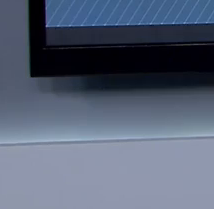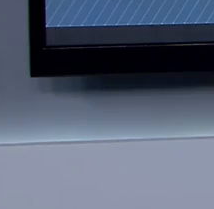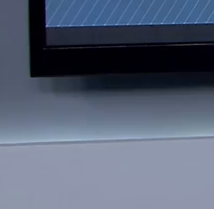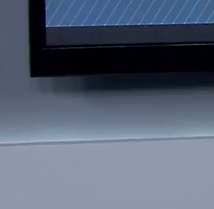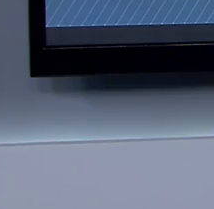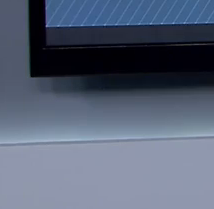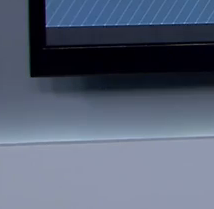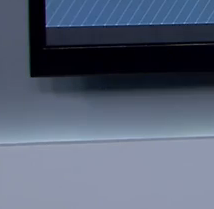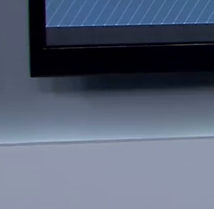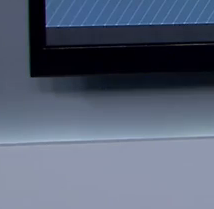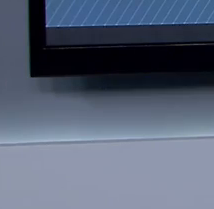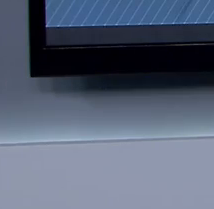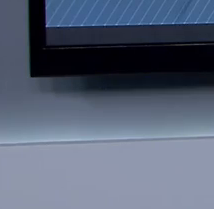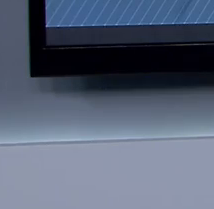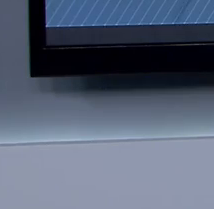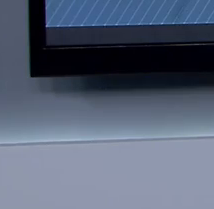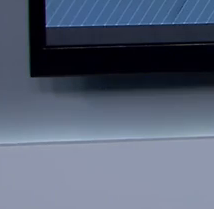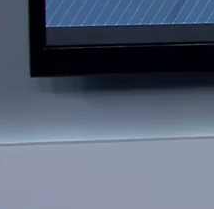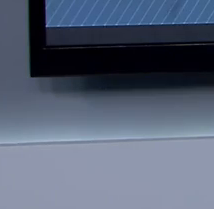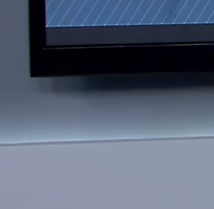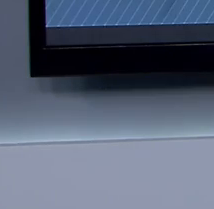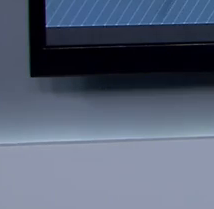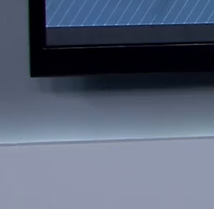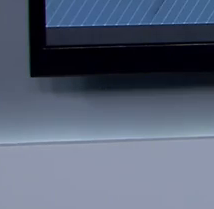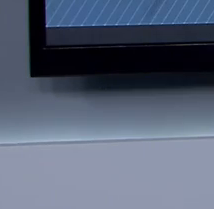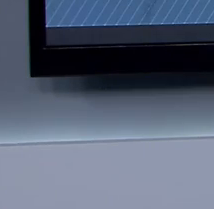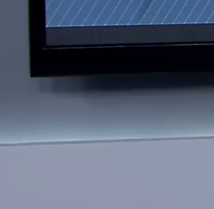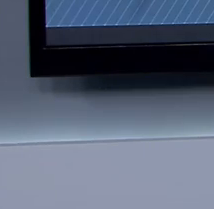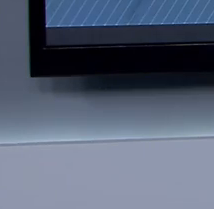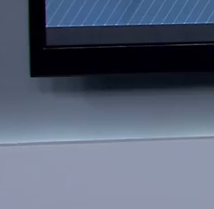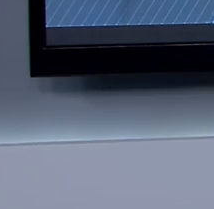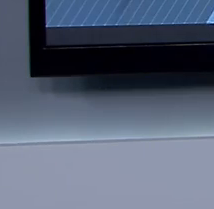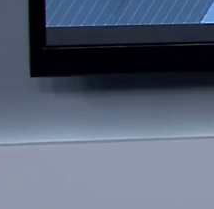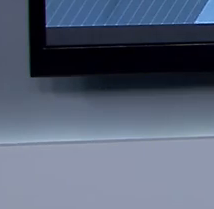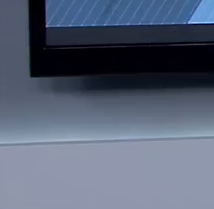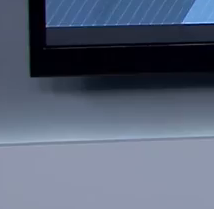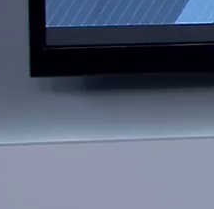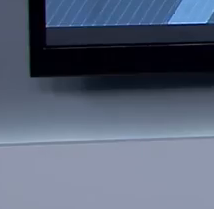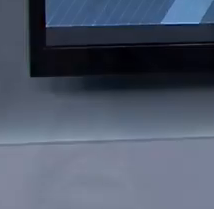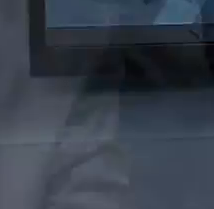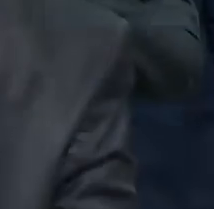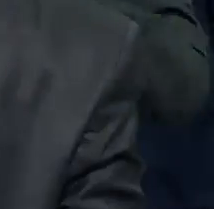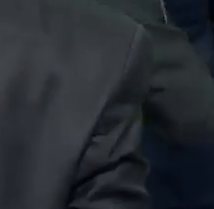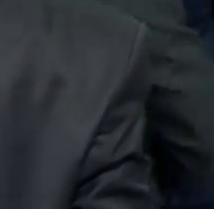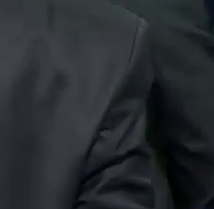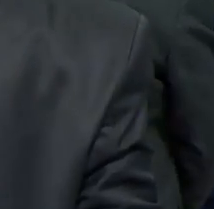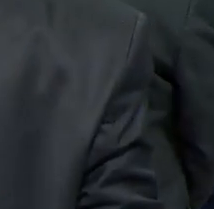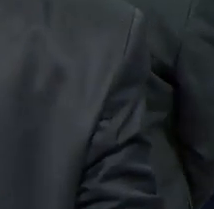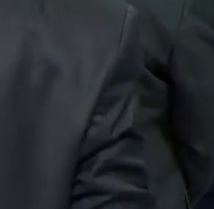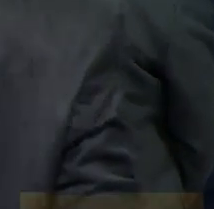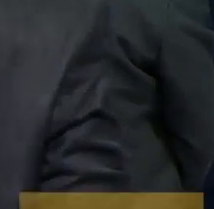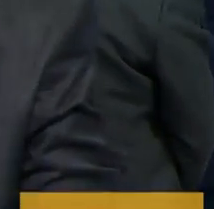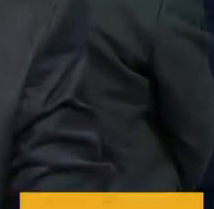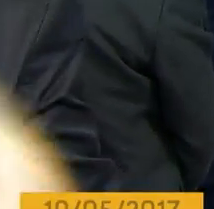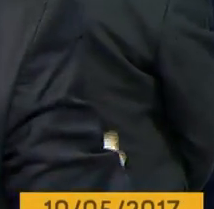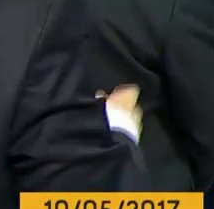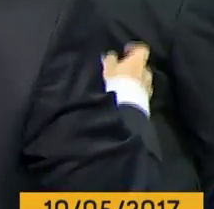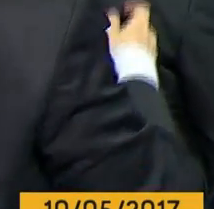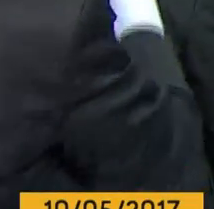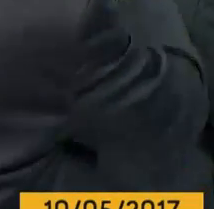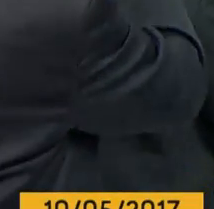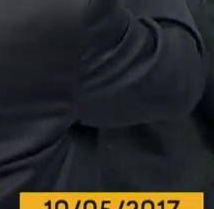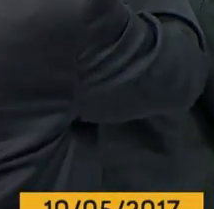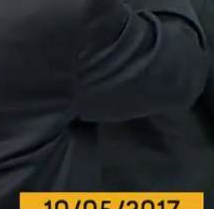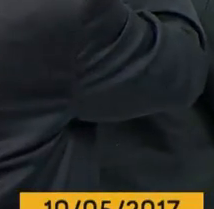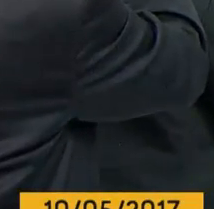lá interrompemos a programação vamos ao vivo ao Palácio do Planalto começa neste momento cerimônia de assinatura de um decreto paraa regularização